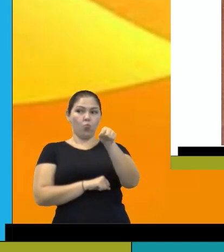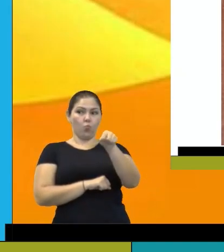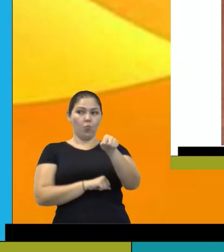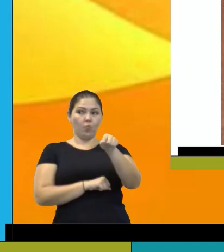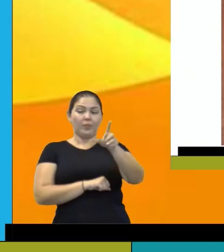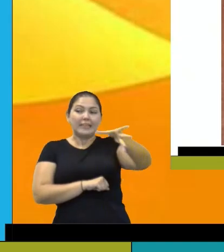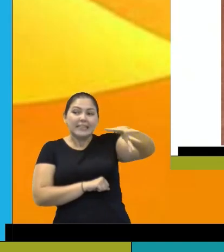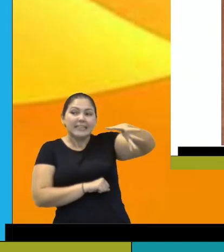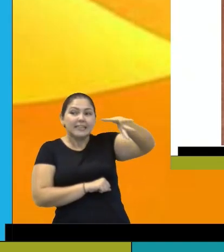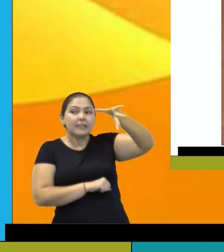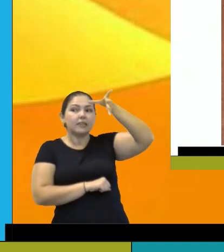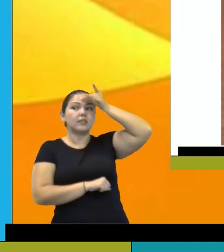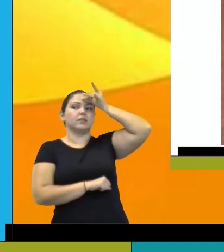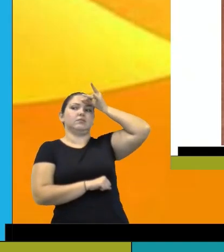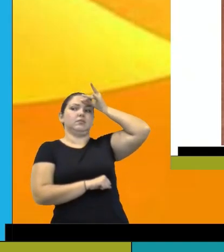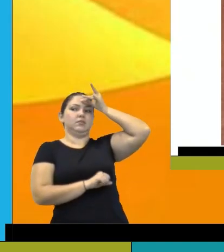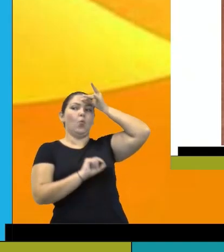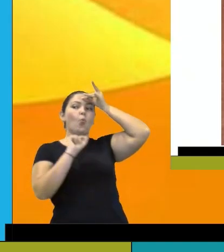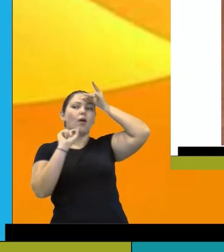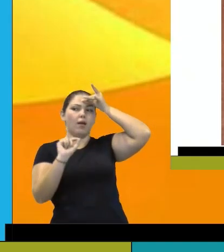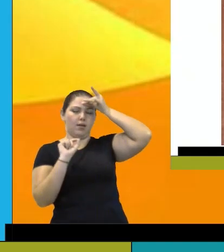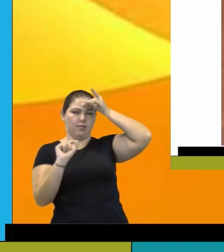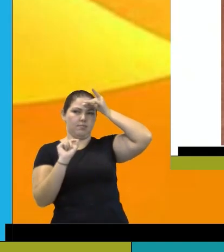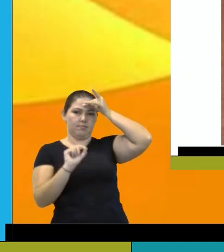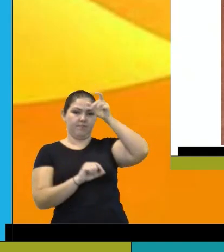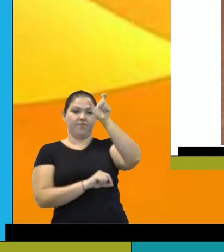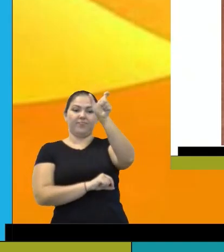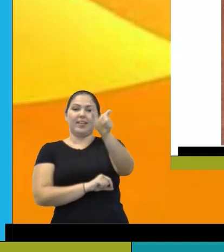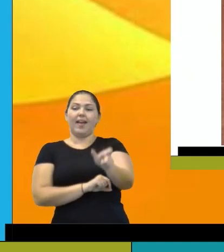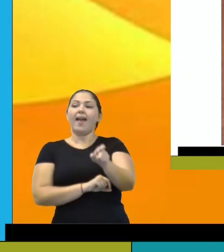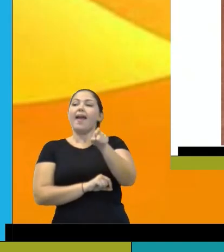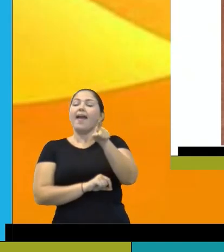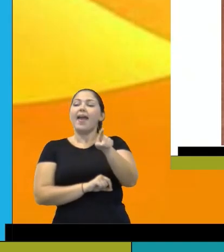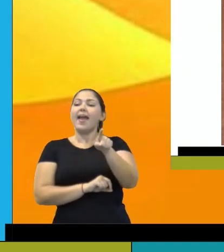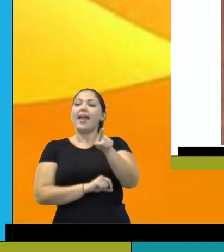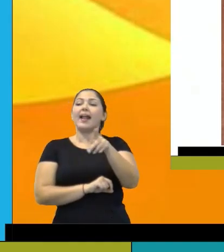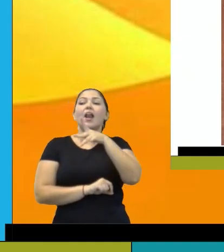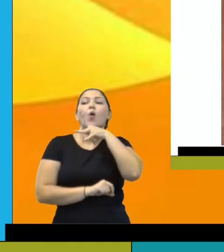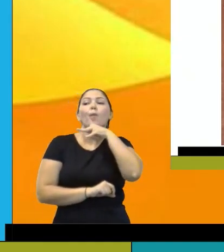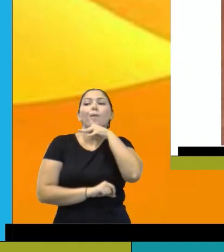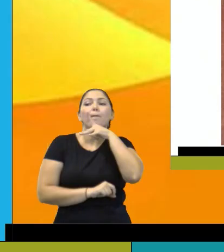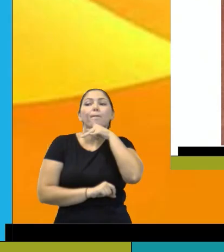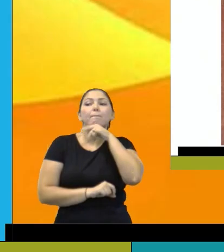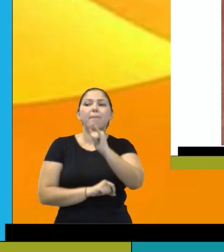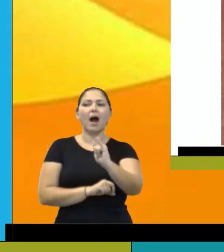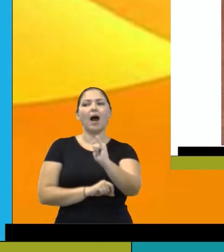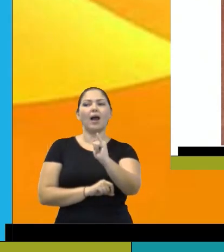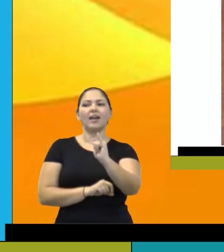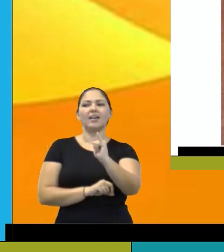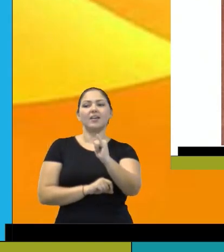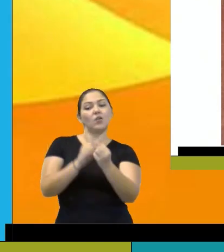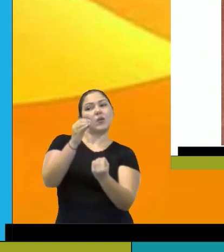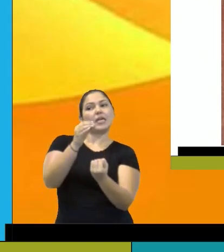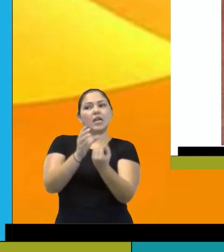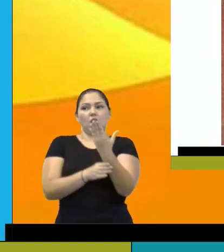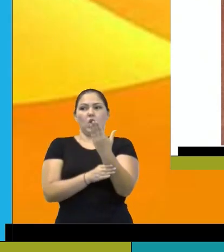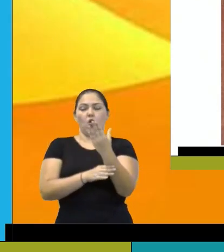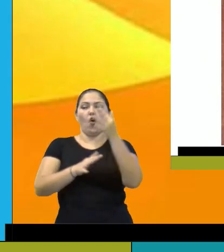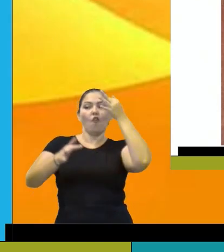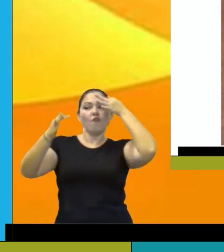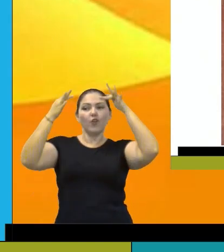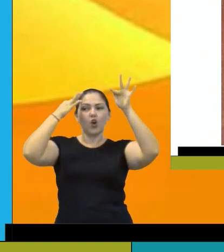que eu vou dizer agora. Maquiavel ele é considerado o pai da filosofia política moderna. Porém, nós